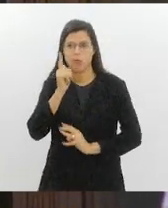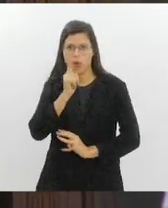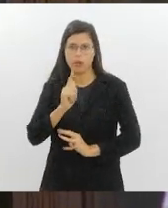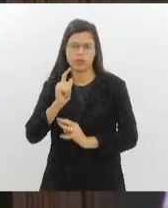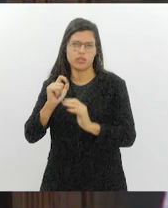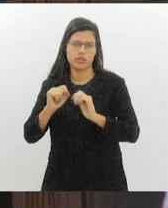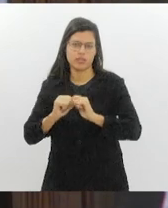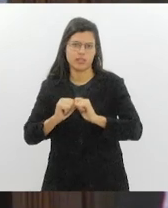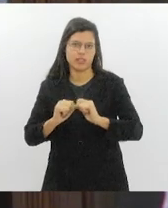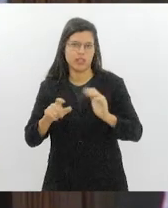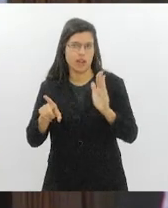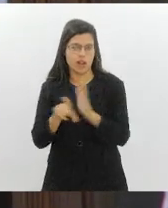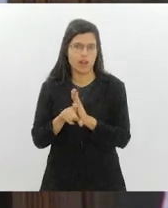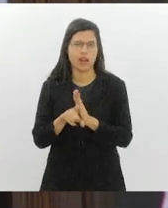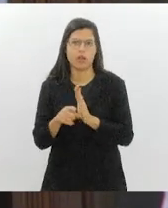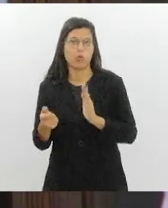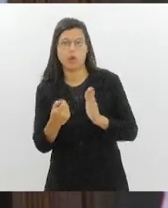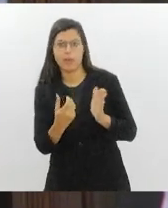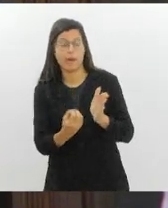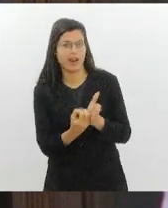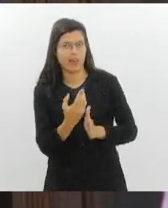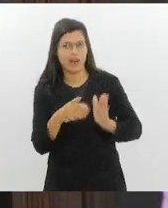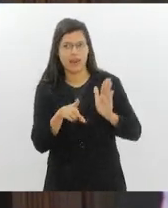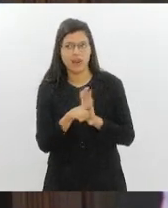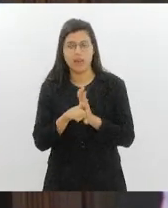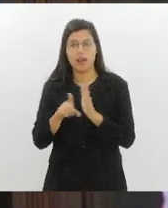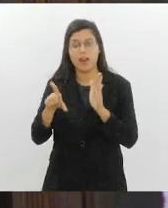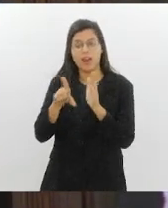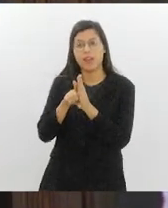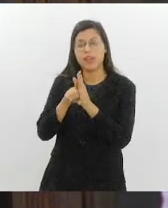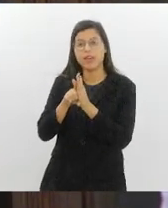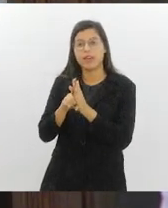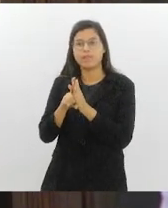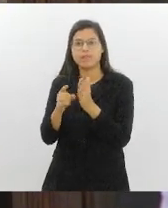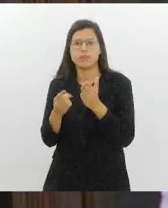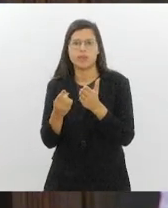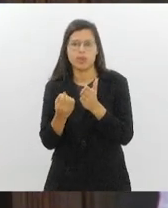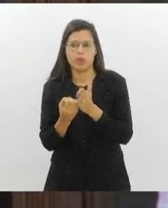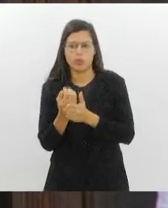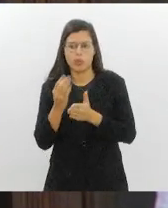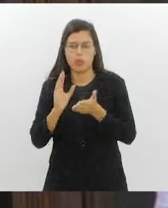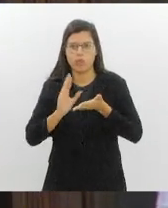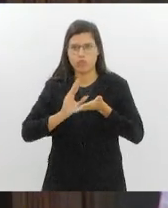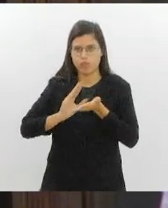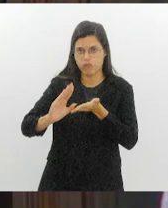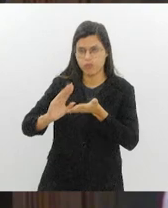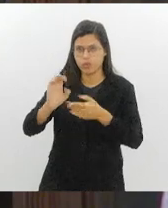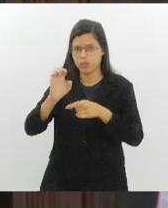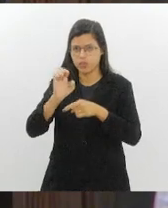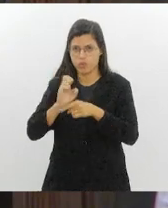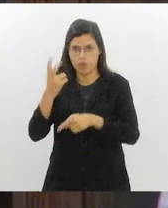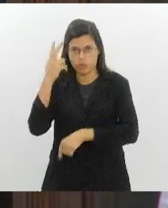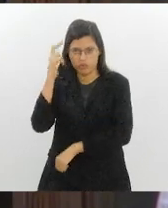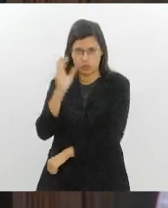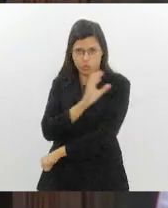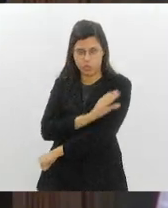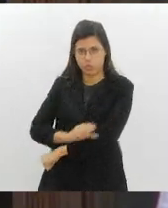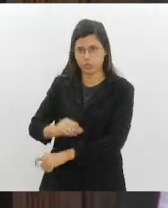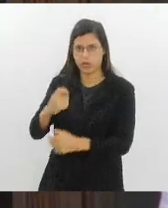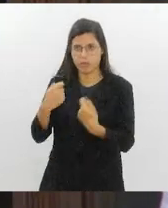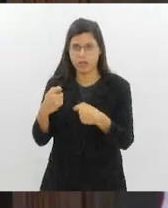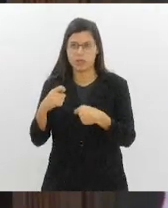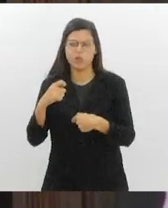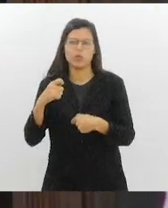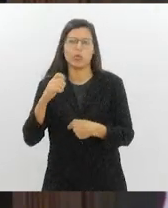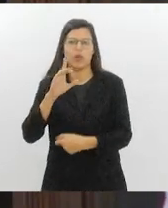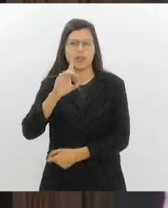lei. Uma das que demorou mais tempo foi a lei que criou o Fundo Estadual de Cultura. Precisou da Daniela virar